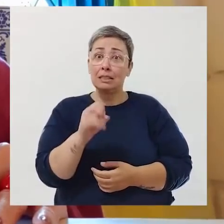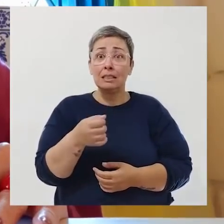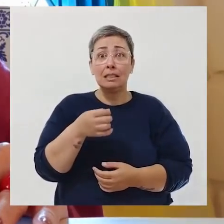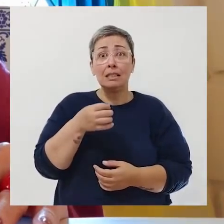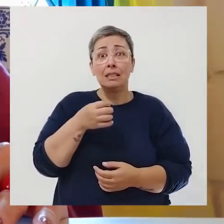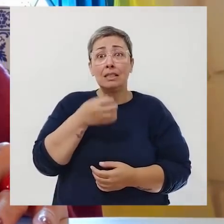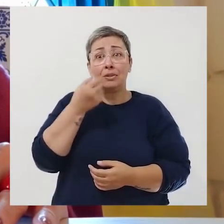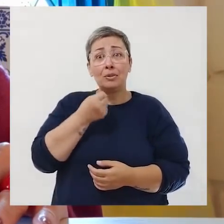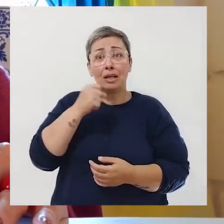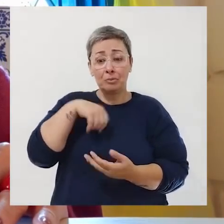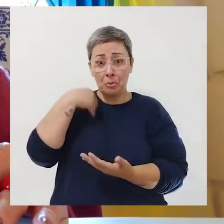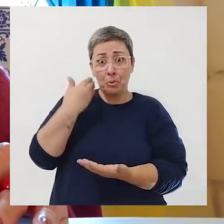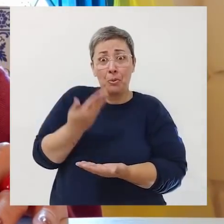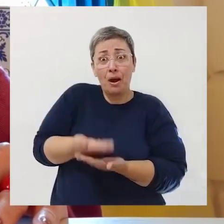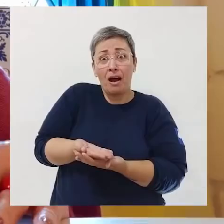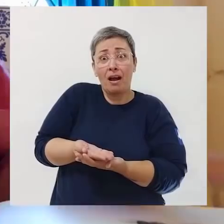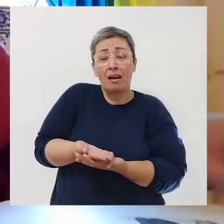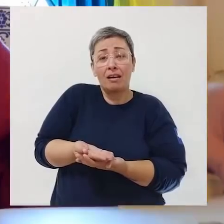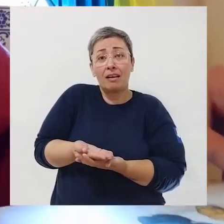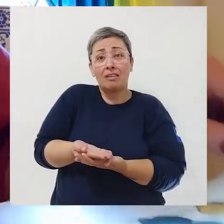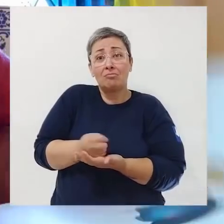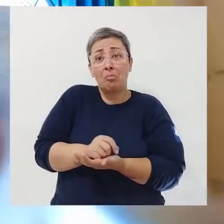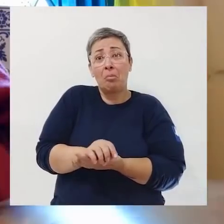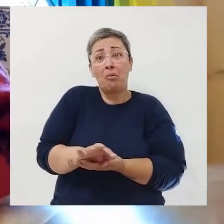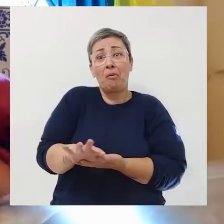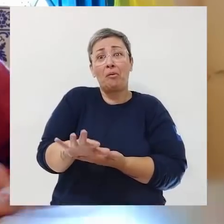E se o leite derramar?